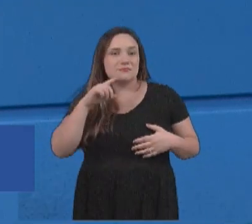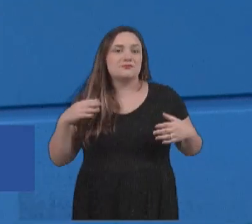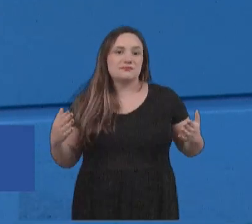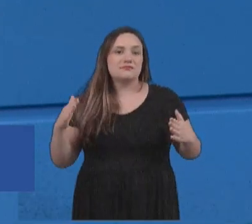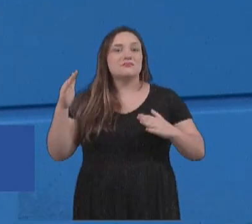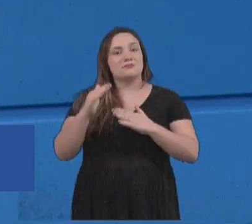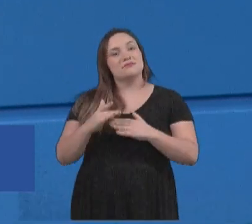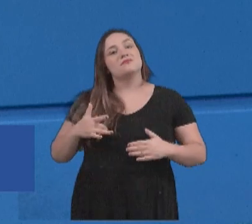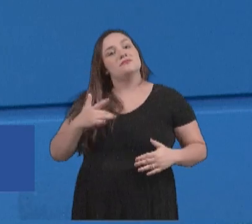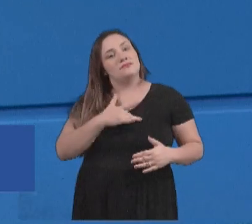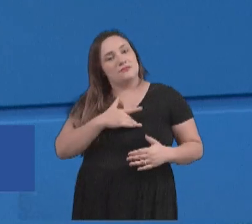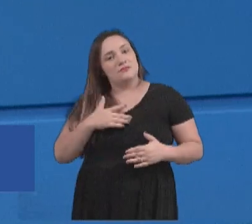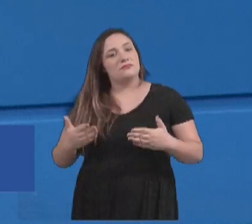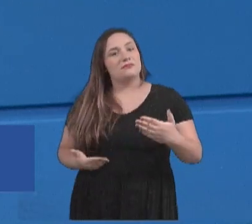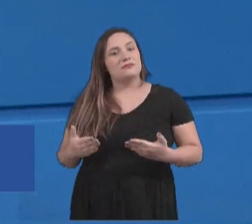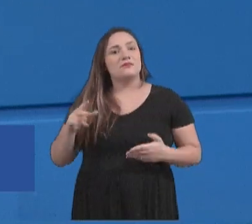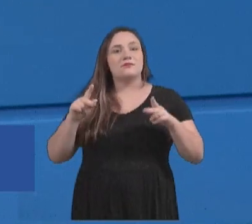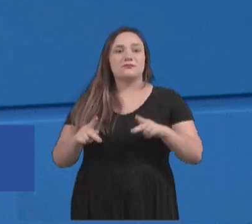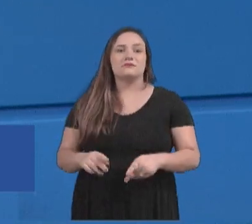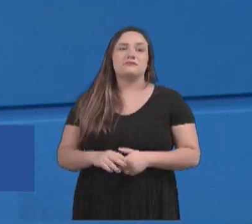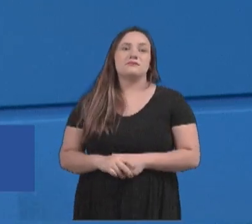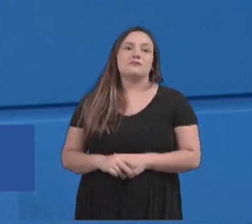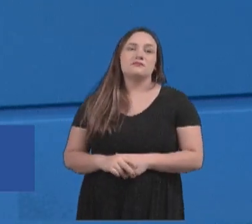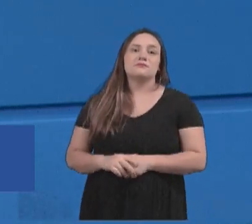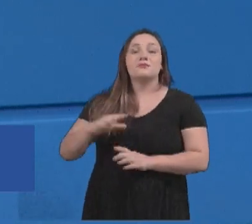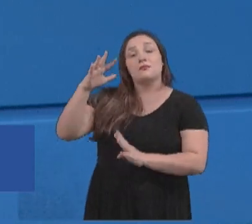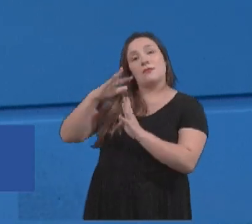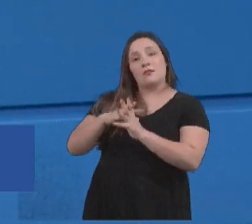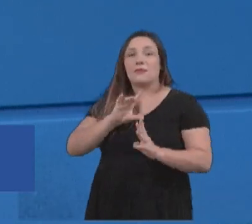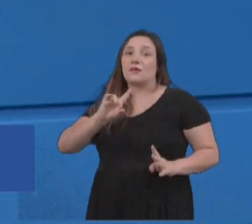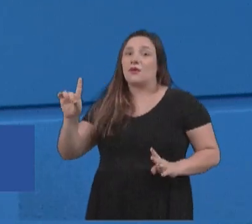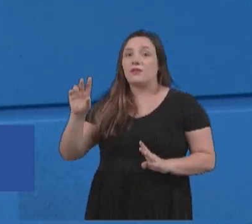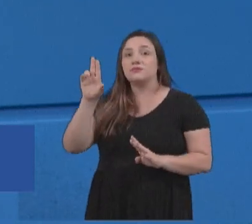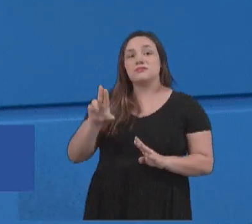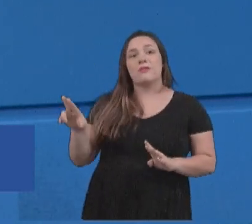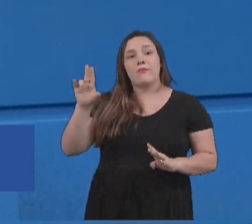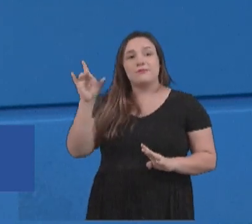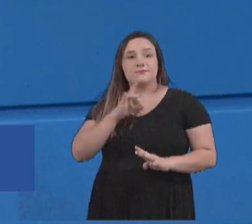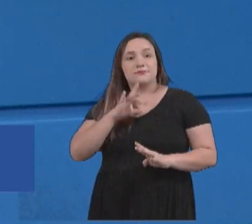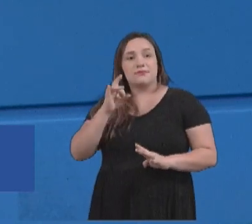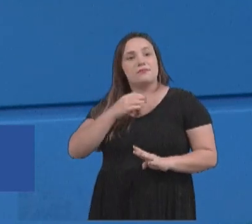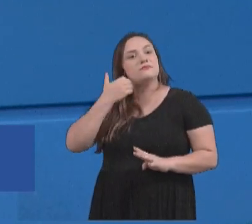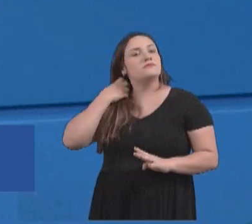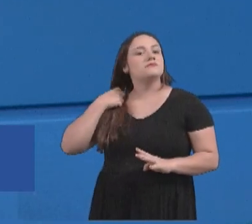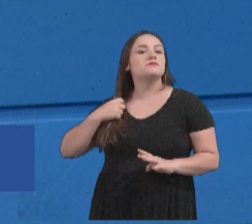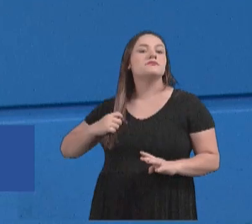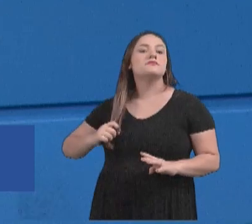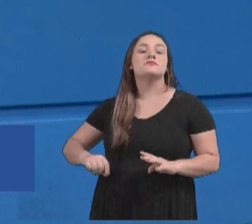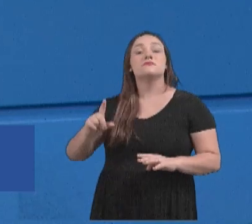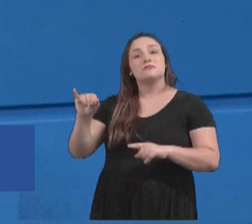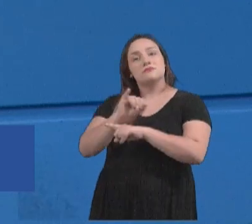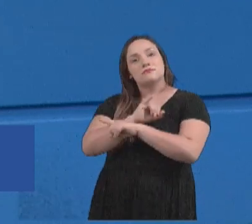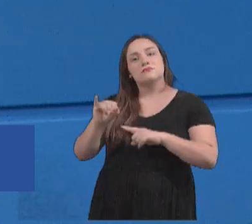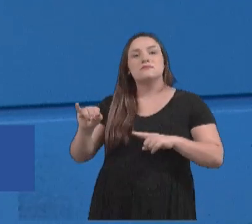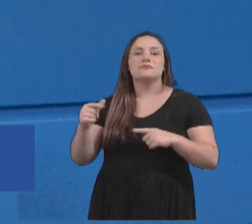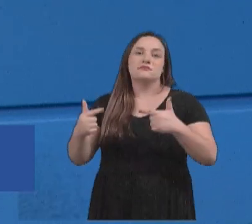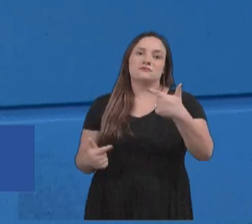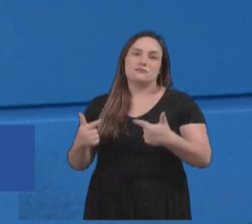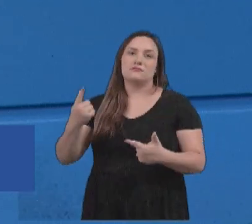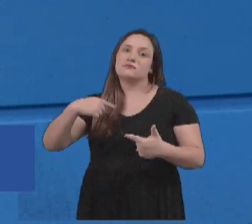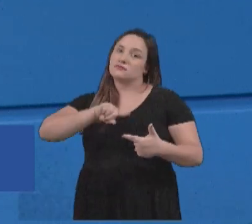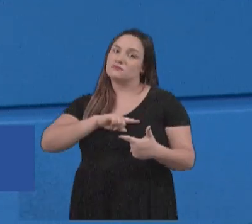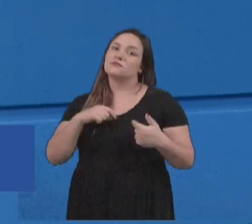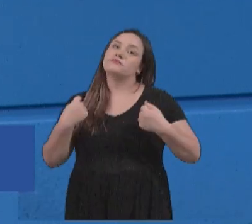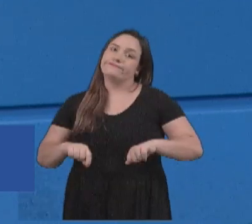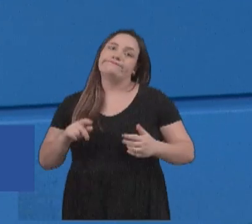própria saúde do servidor e da servidora. Mas a extrema-direita utiliza muito do medo como estratégia política. E acho que isso nós